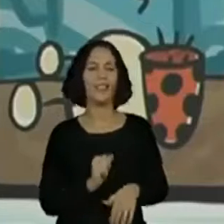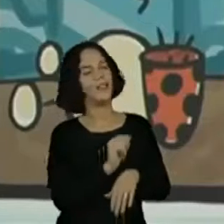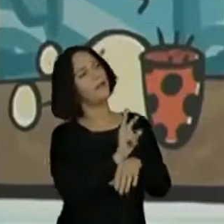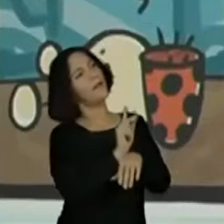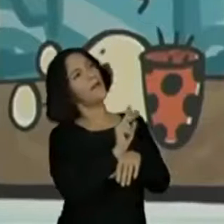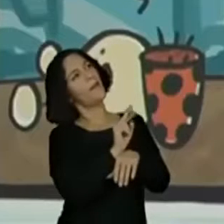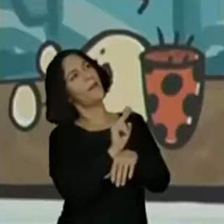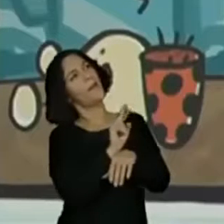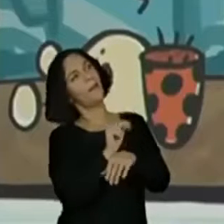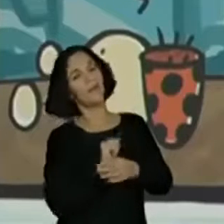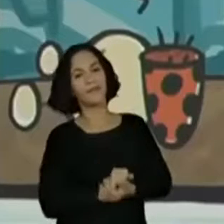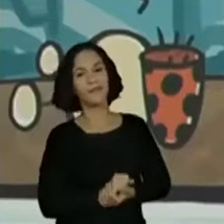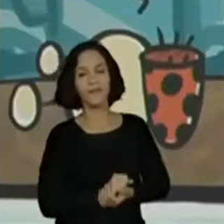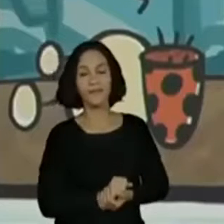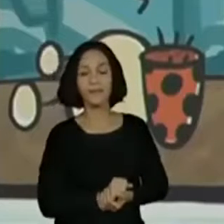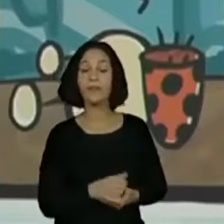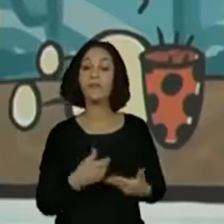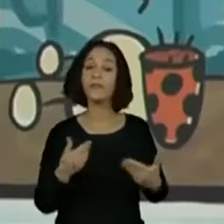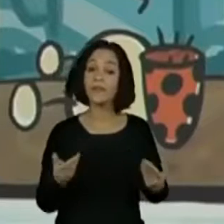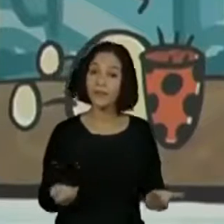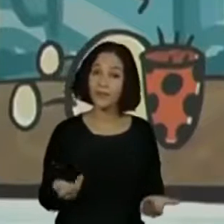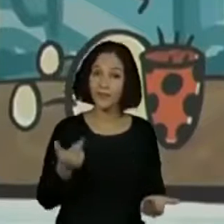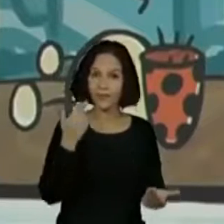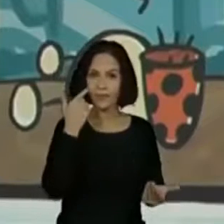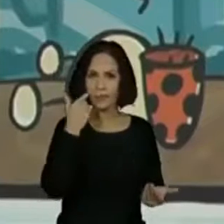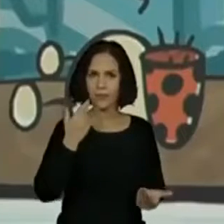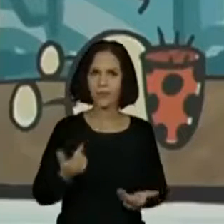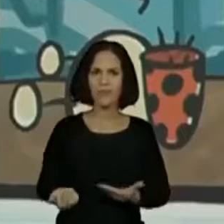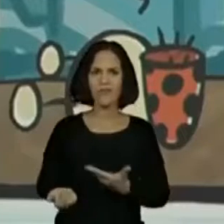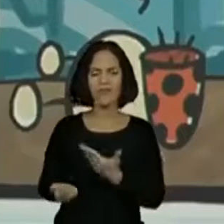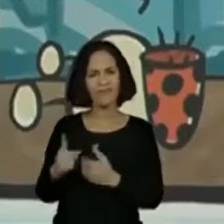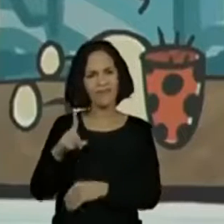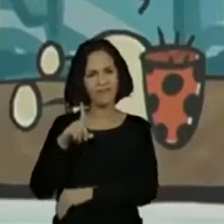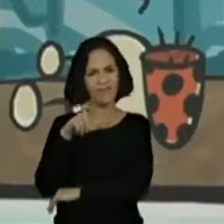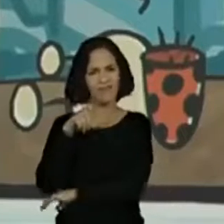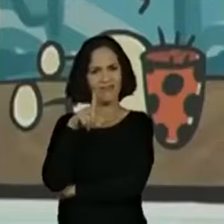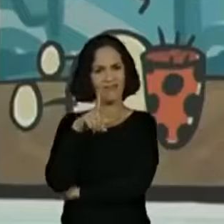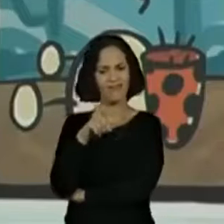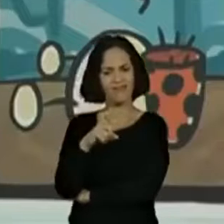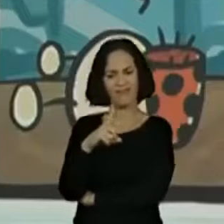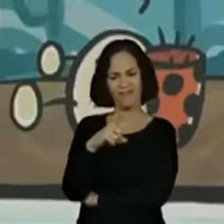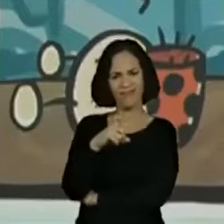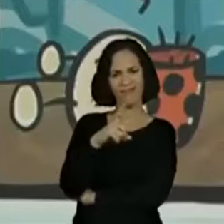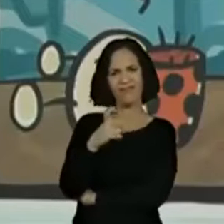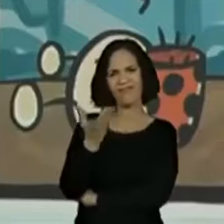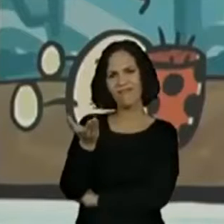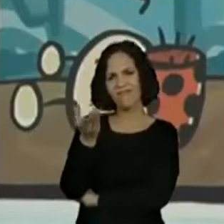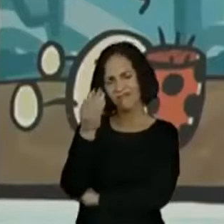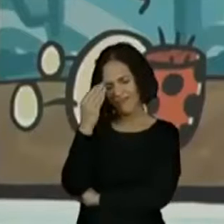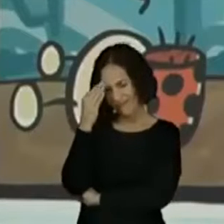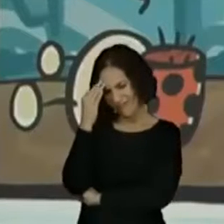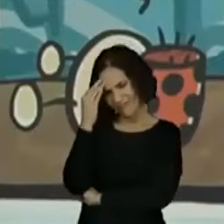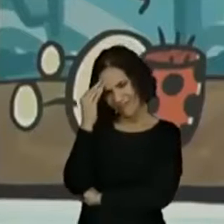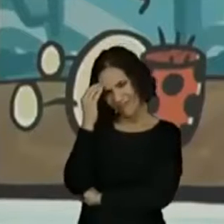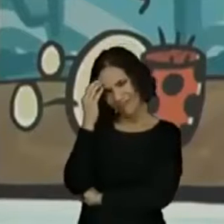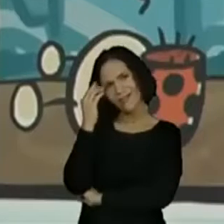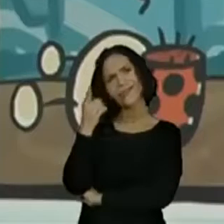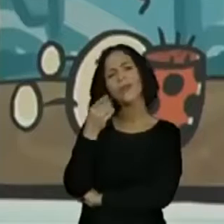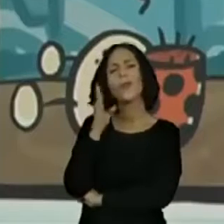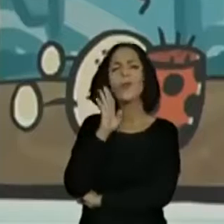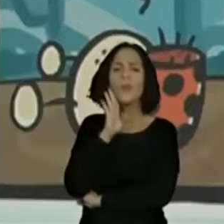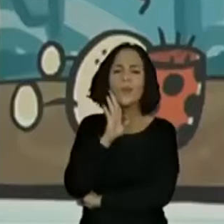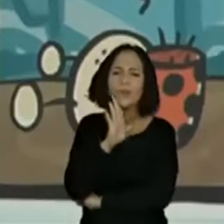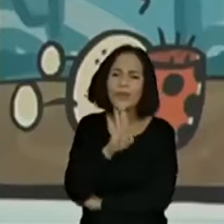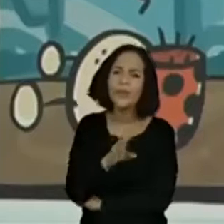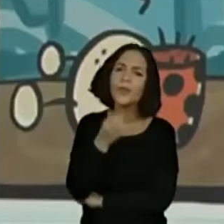olha lá, como está a cara do Mauro, esse minhoco fofo ingênuo. Ingênuo, bonzinho. Né? Ele está